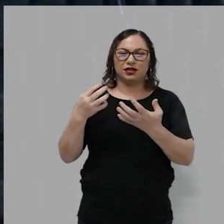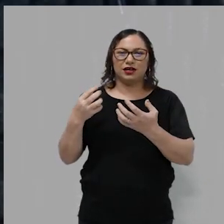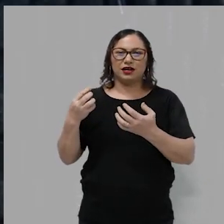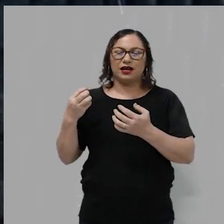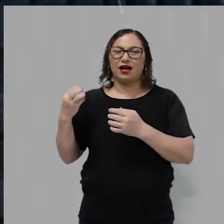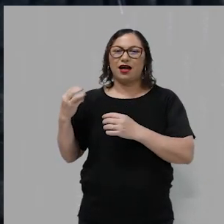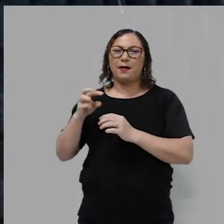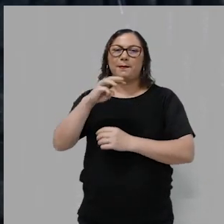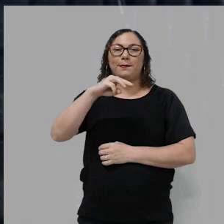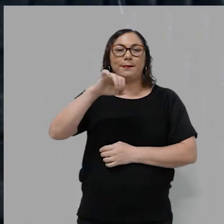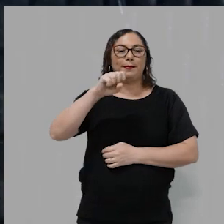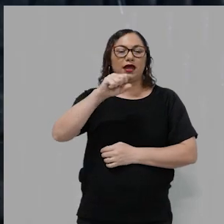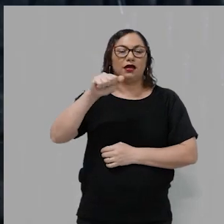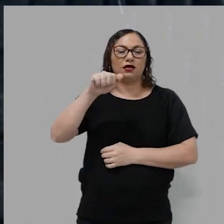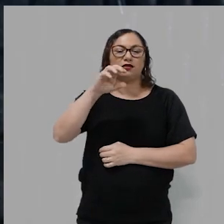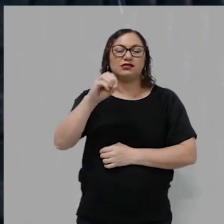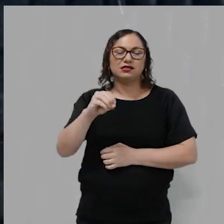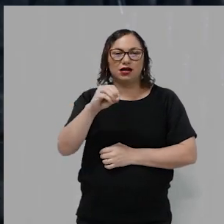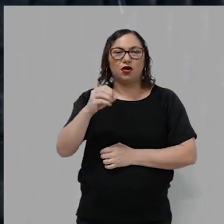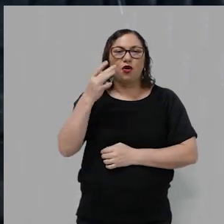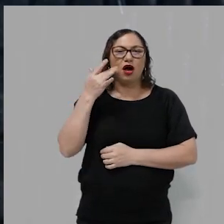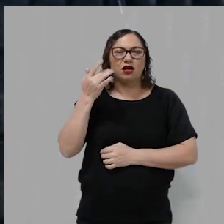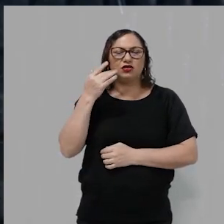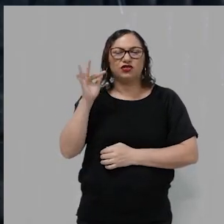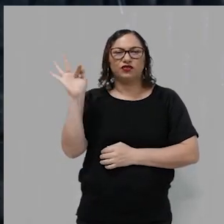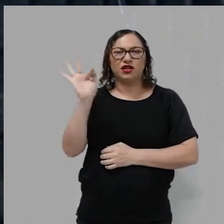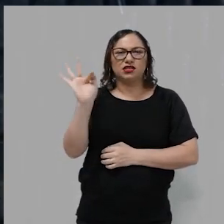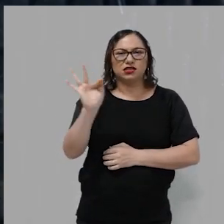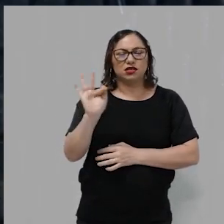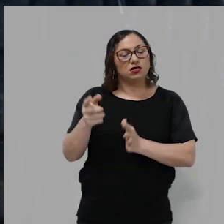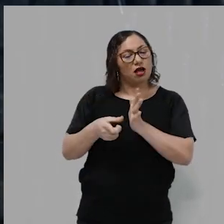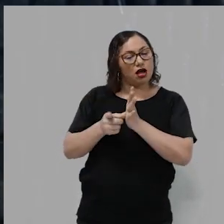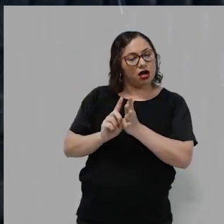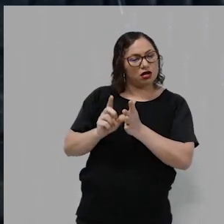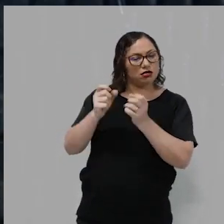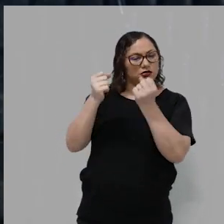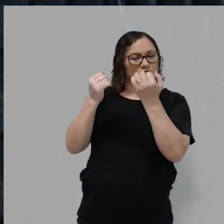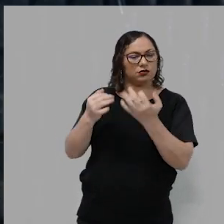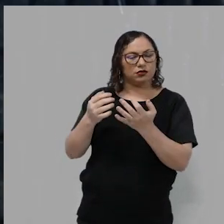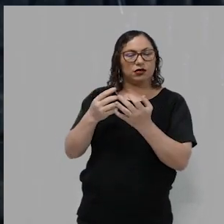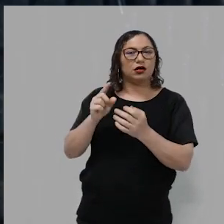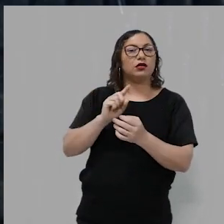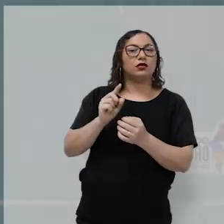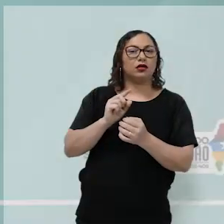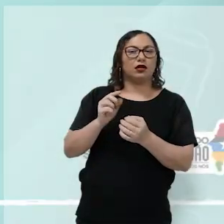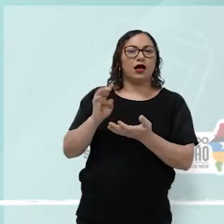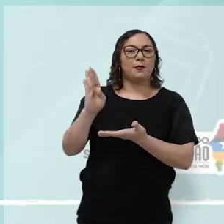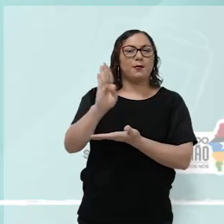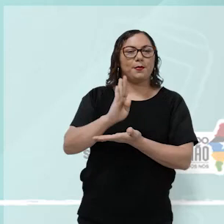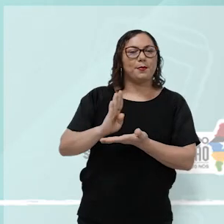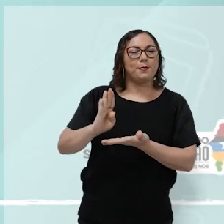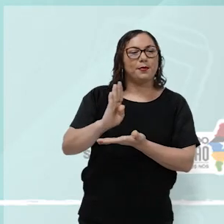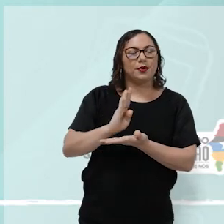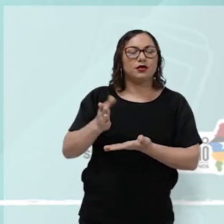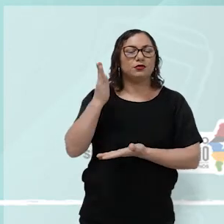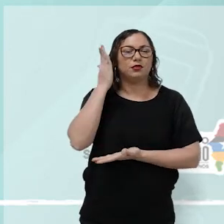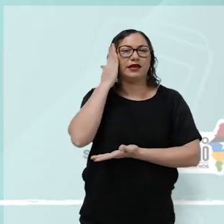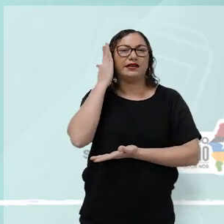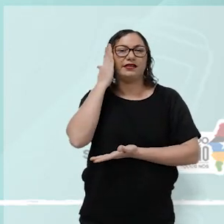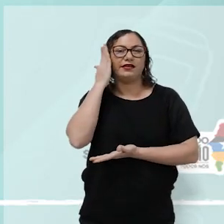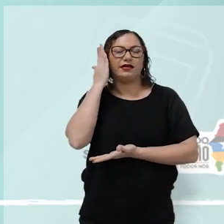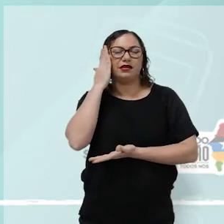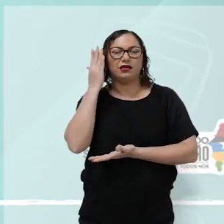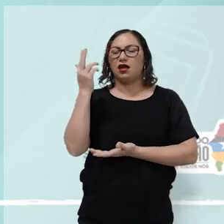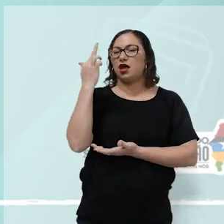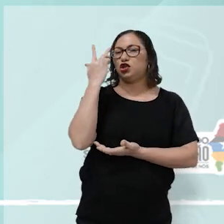Antes de eu começar a falar sobre missão artística francesa, é bom a gente salientar que esse assunto ele é base para você entender muita